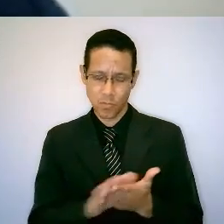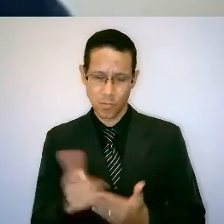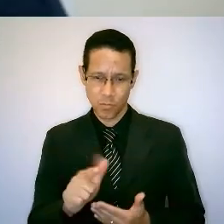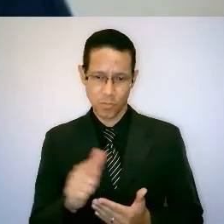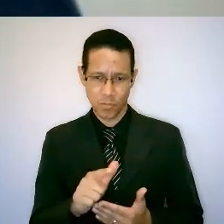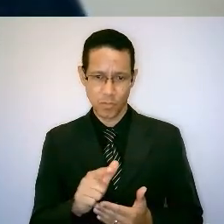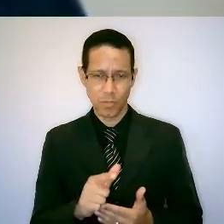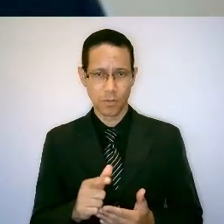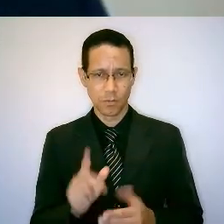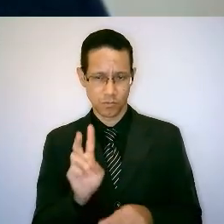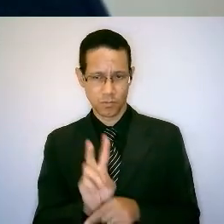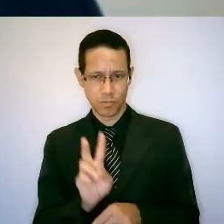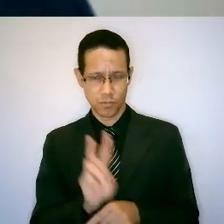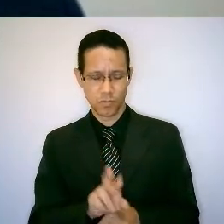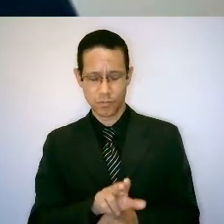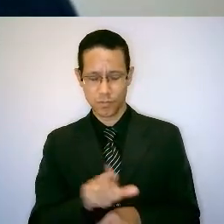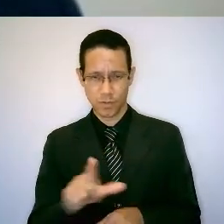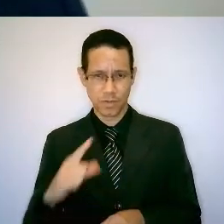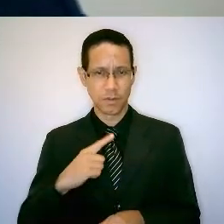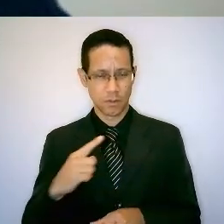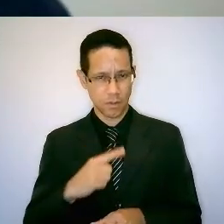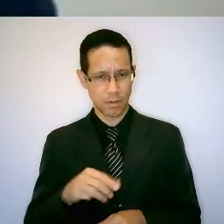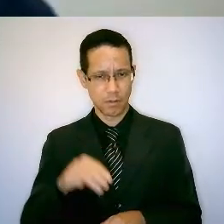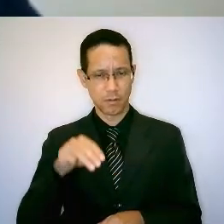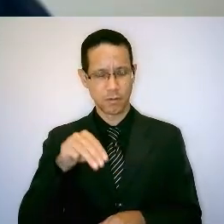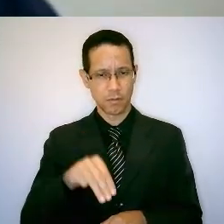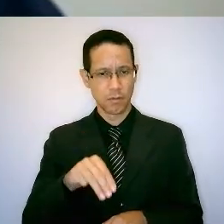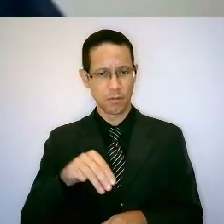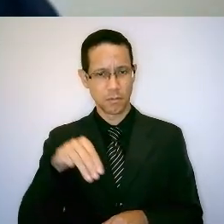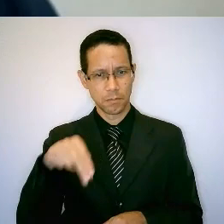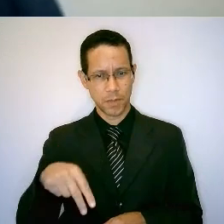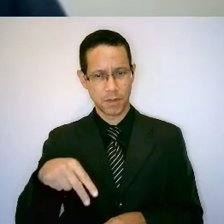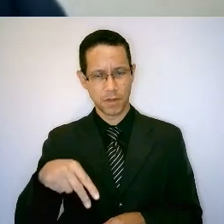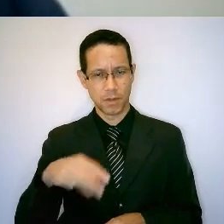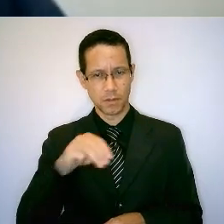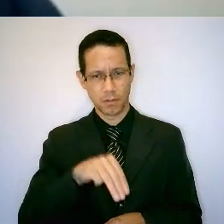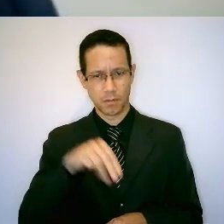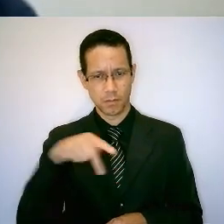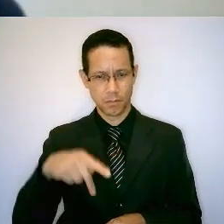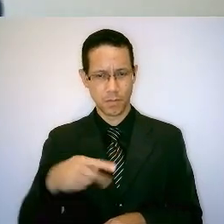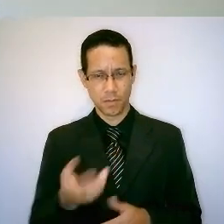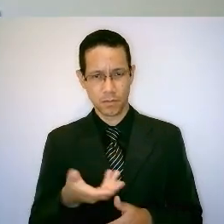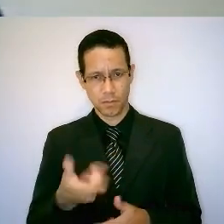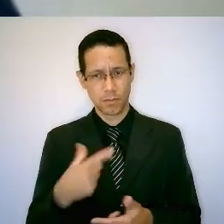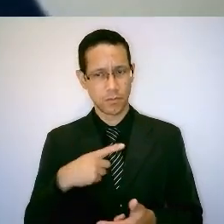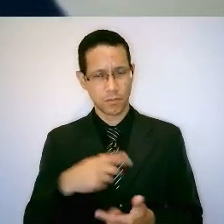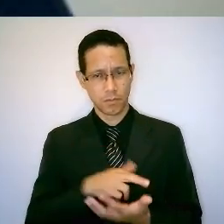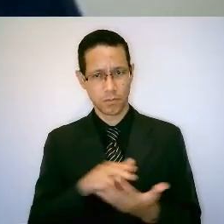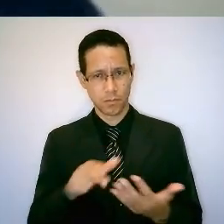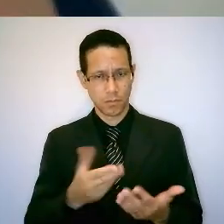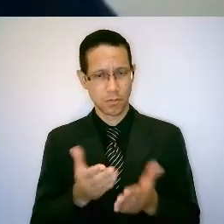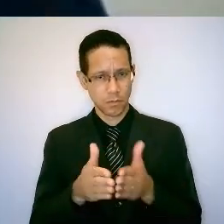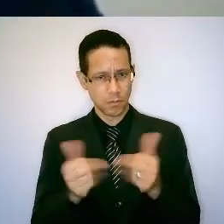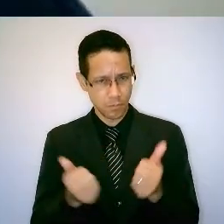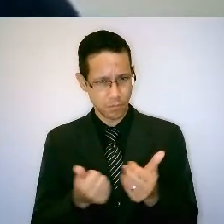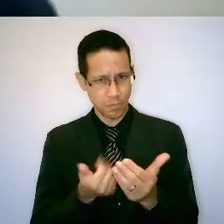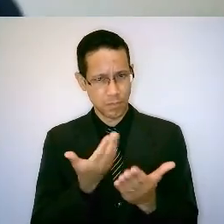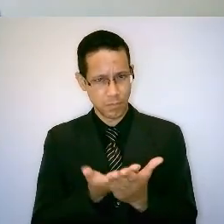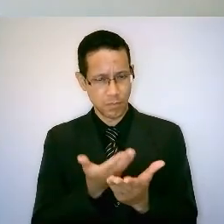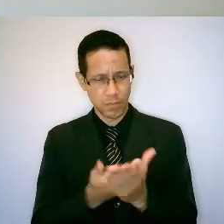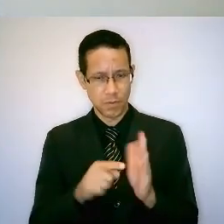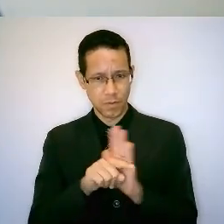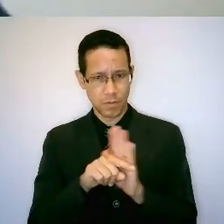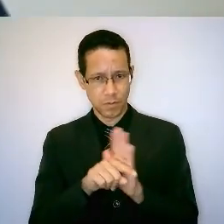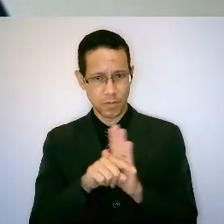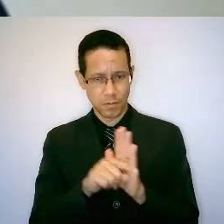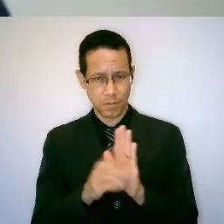que também existe em medidas protetivas de urgência eu convido vossas a pedir vistas a fim de verificar o memorial que apoiar os autos